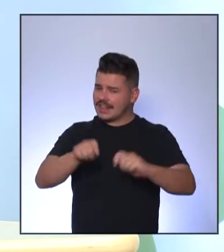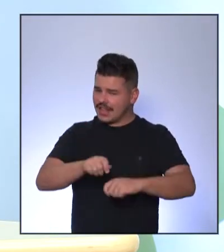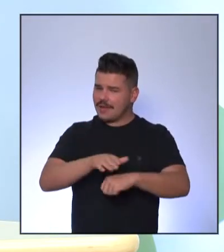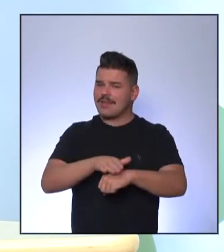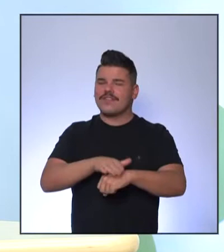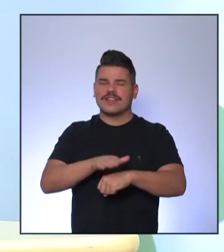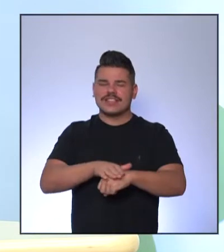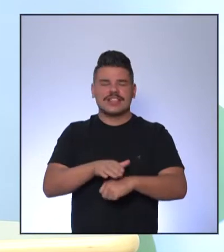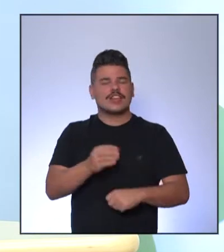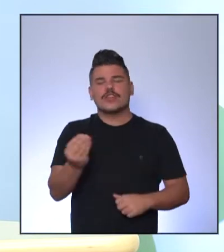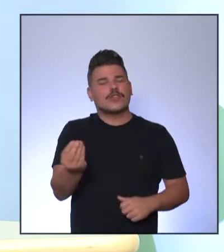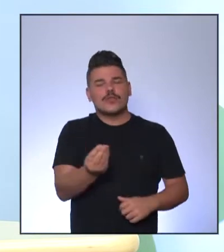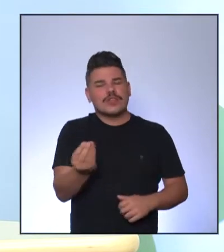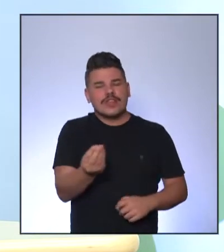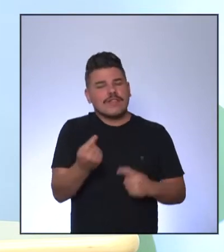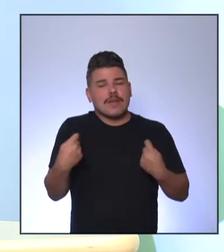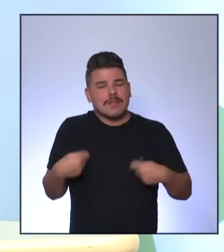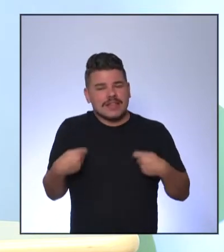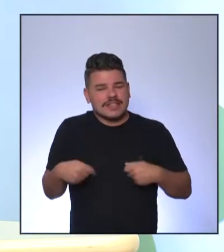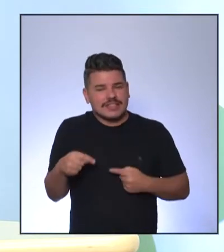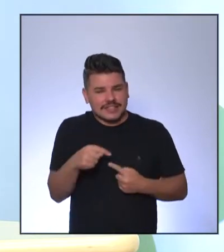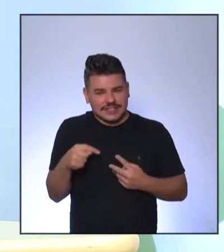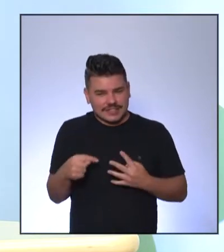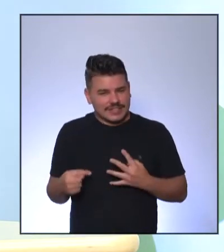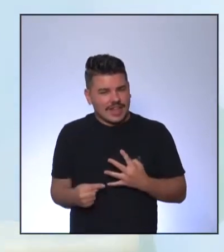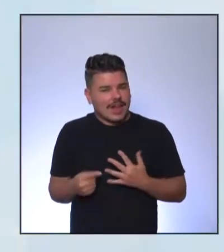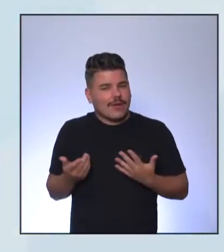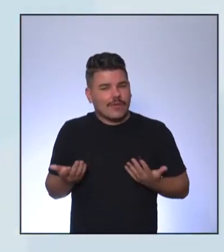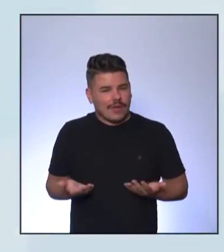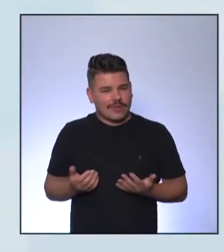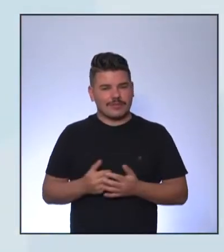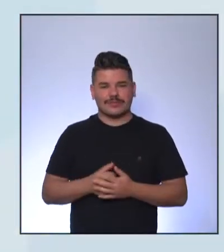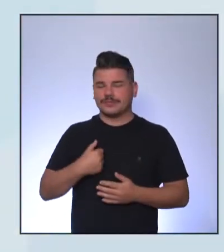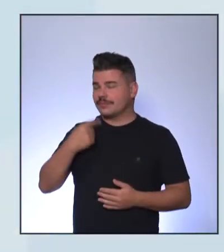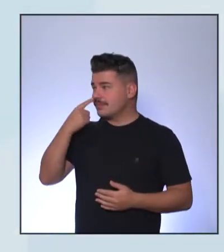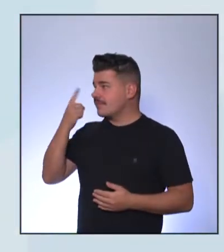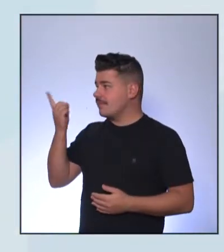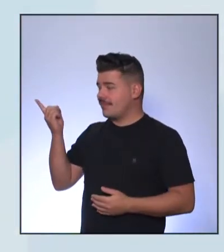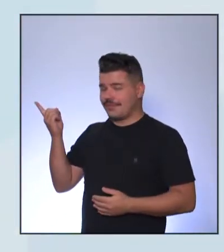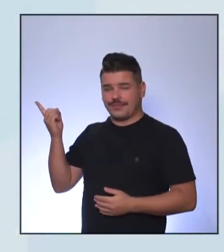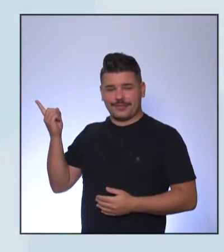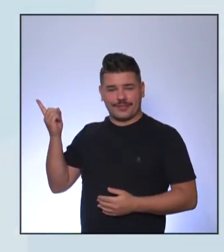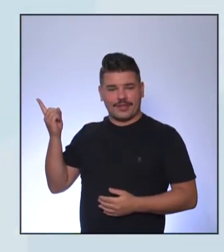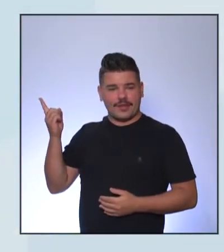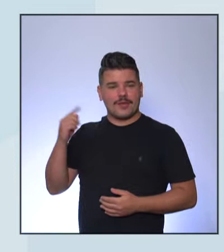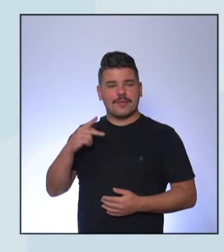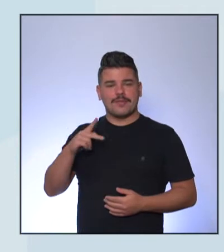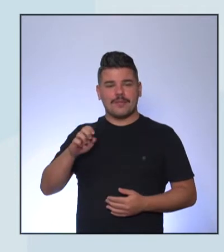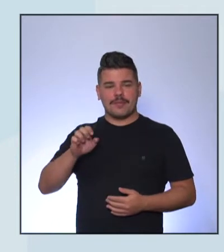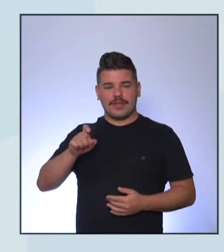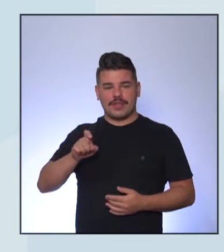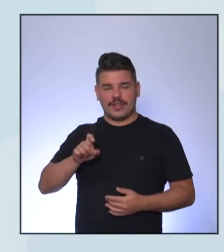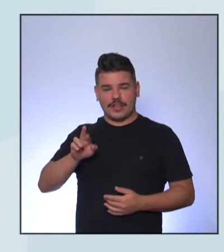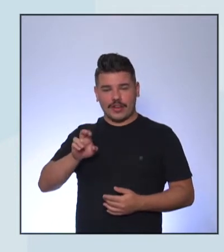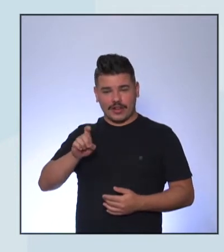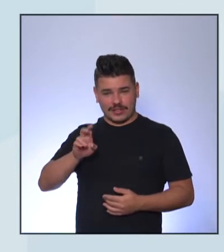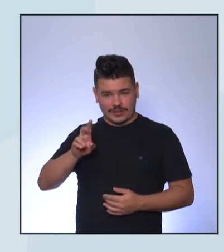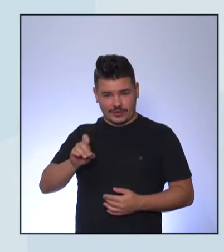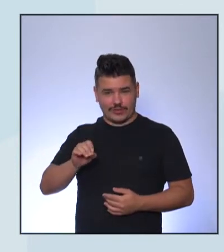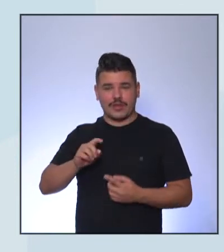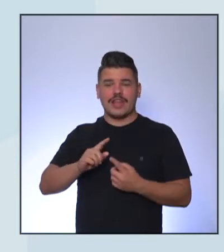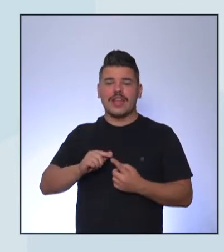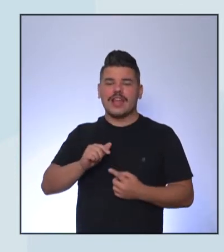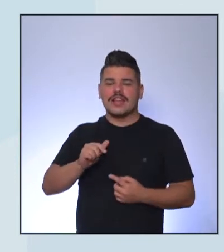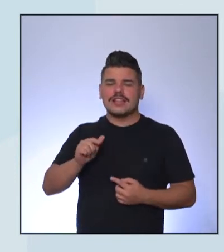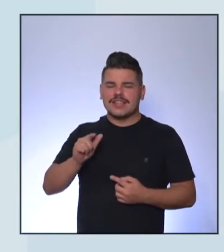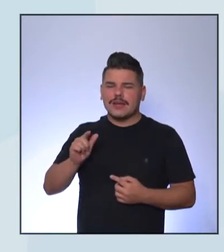vai usar os seguintes materiais que vão aparecer aí na tela, que é o peróxido de hidrogênio, que é a água oxigenada volume 10, que é aquela água que a